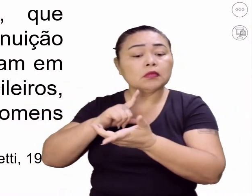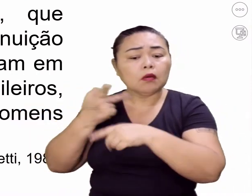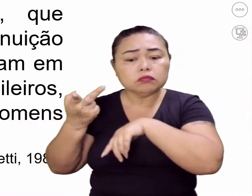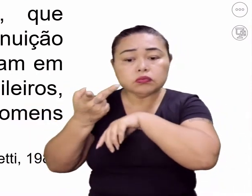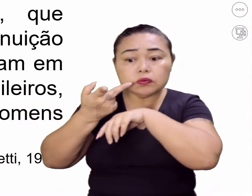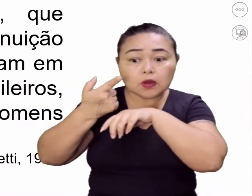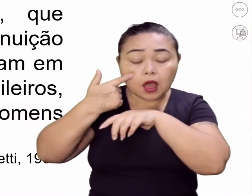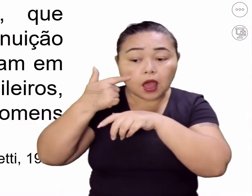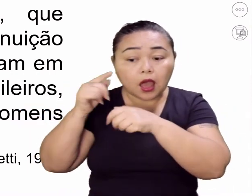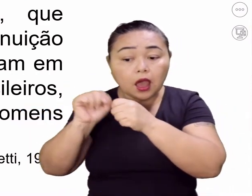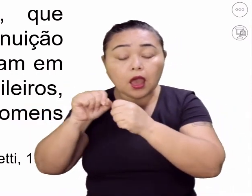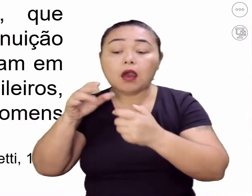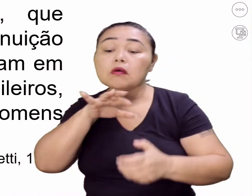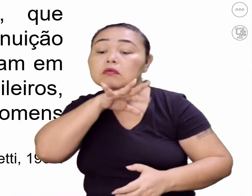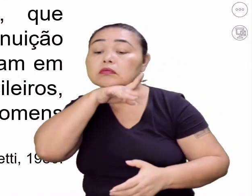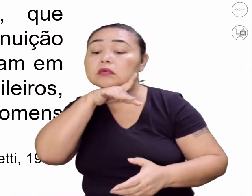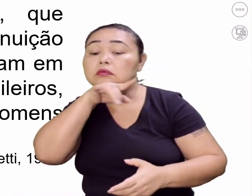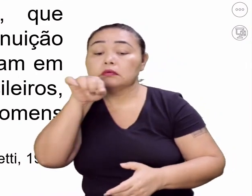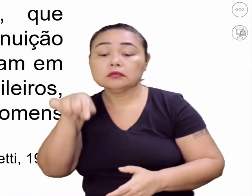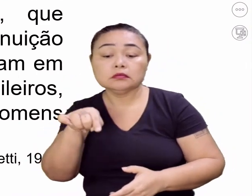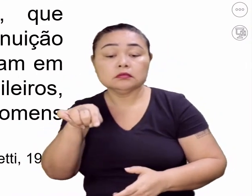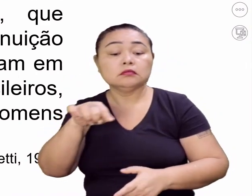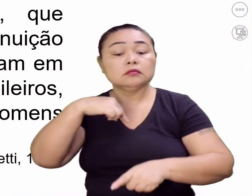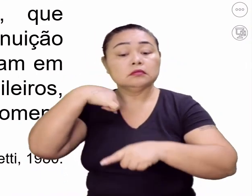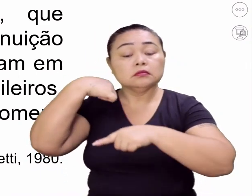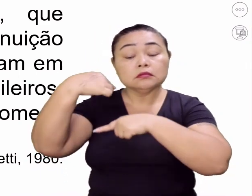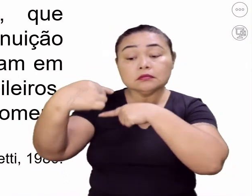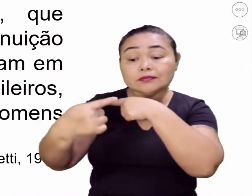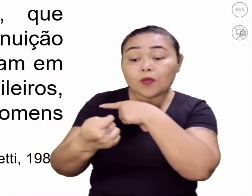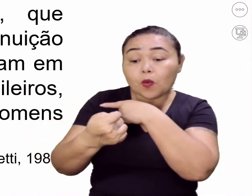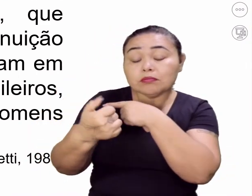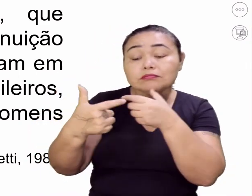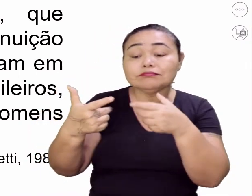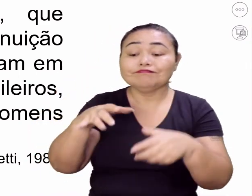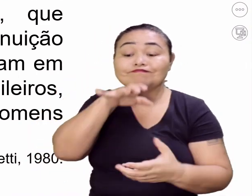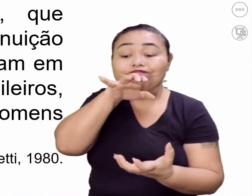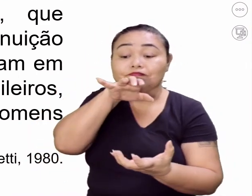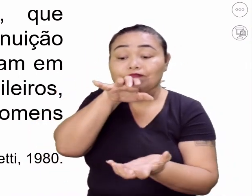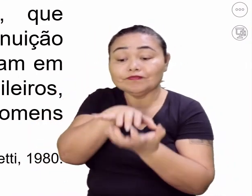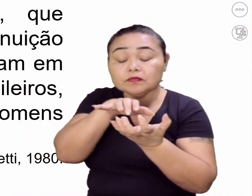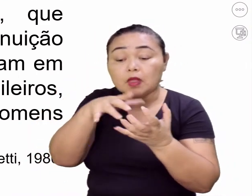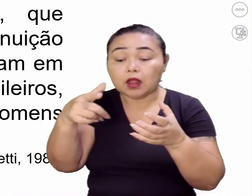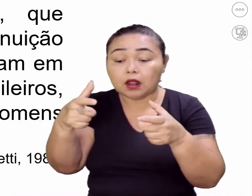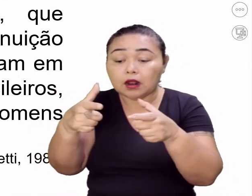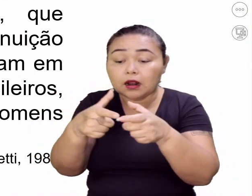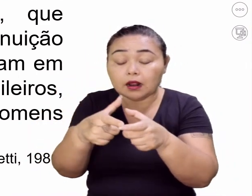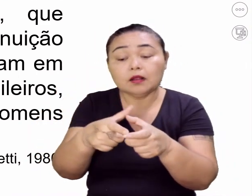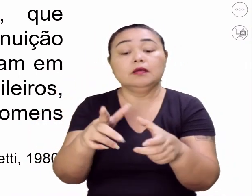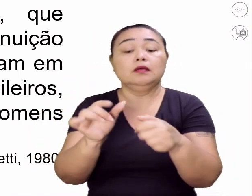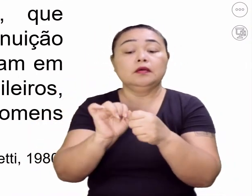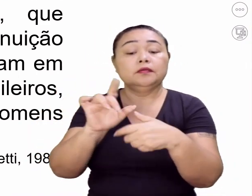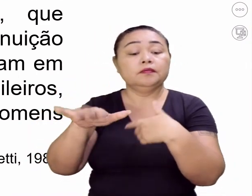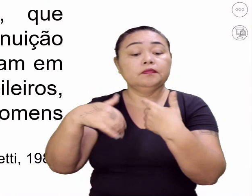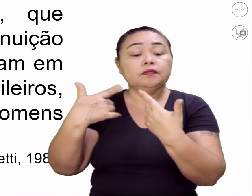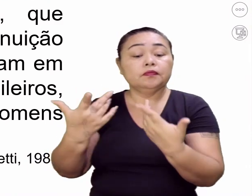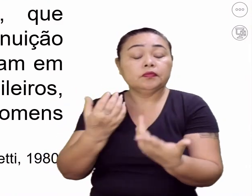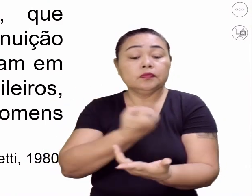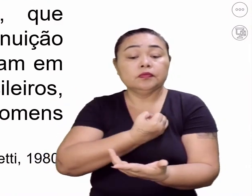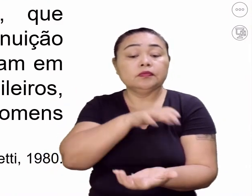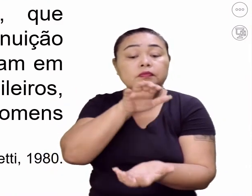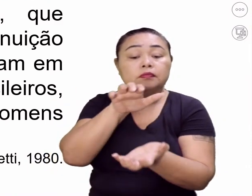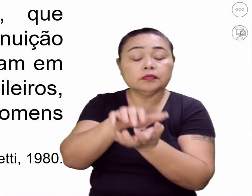muito grande a esses animais, que chegaram a quase a desaparecer. Com a diminuição do